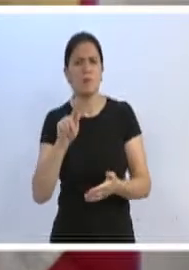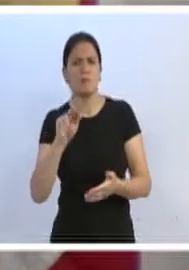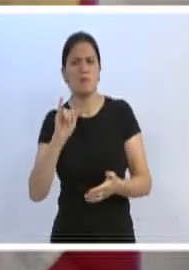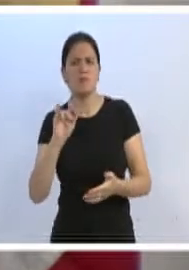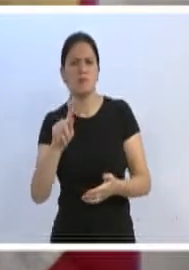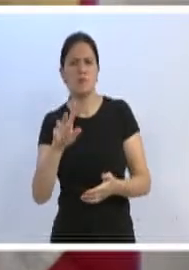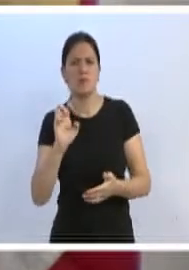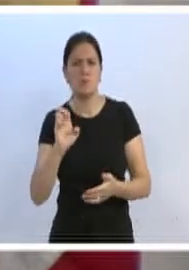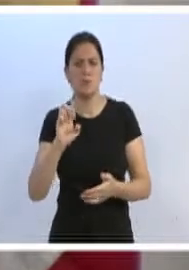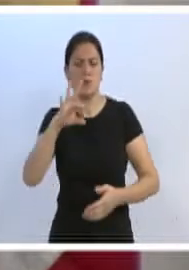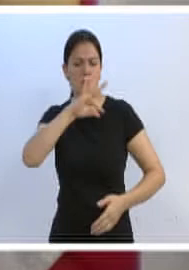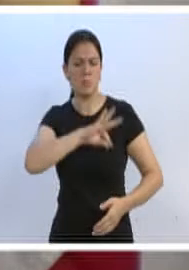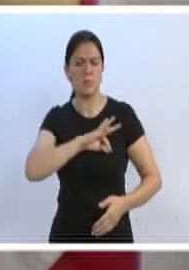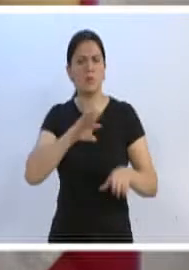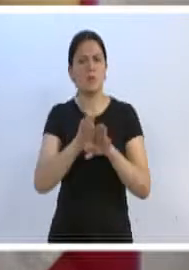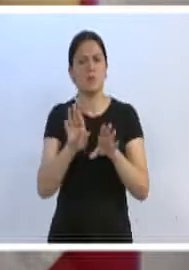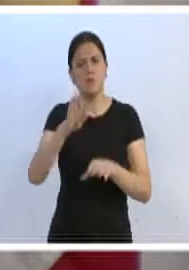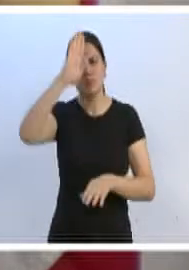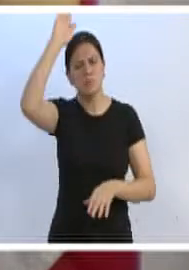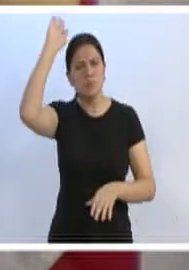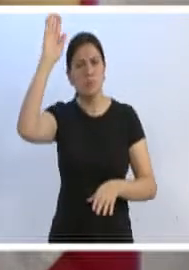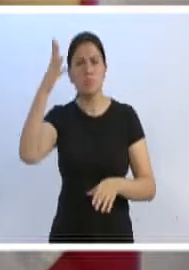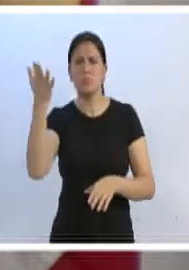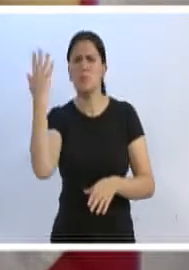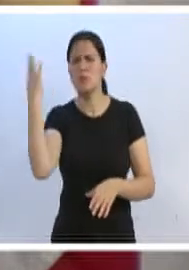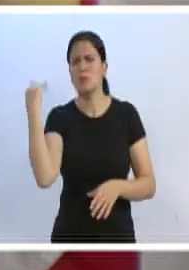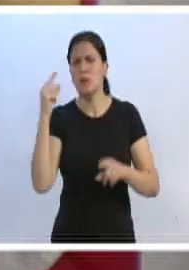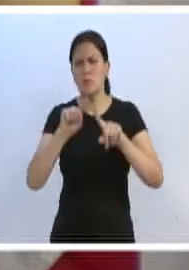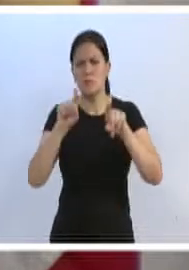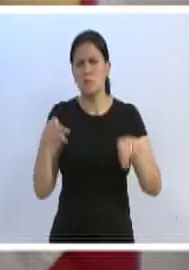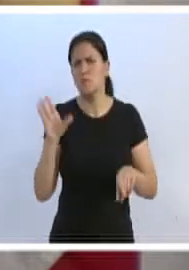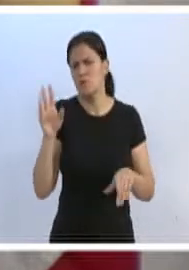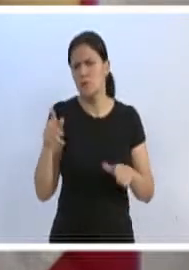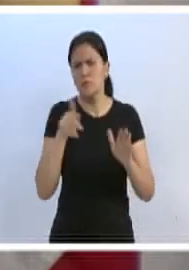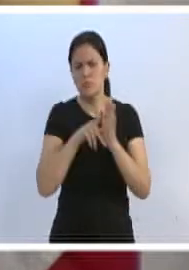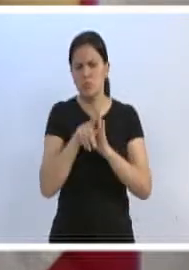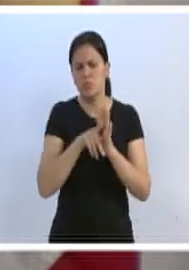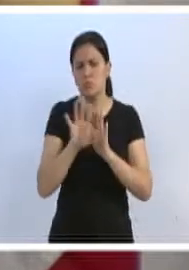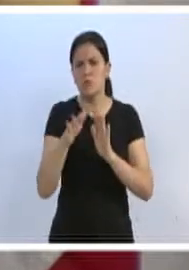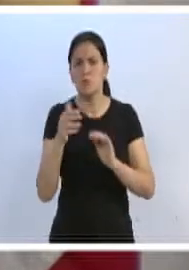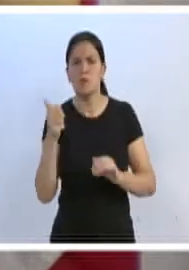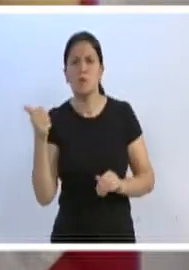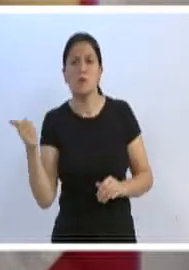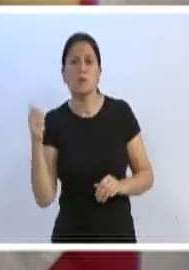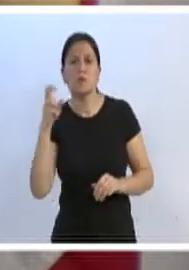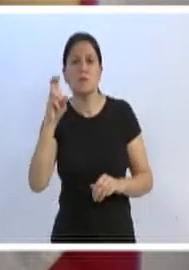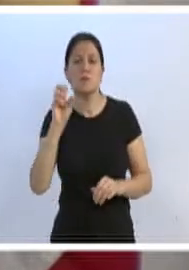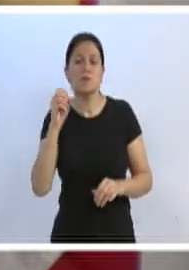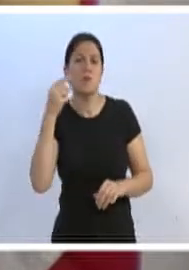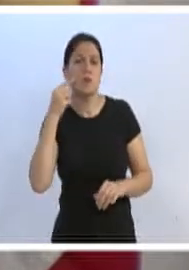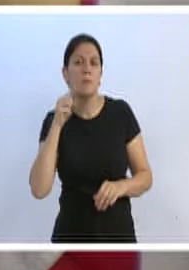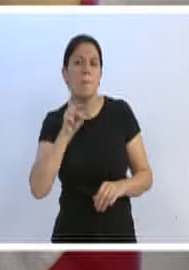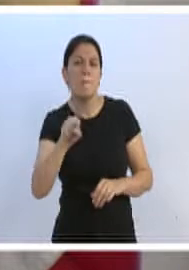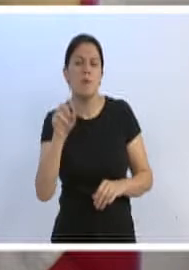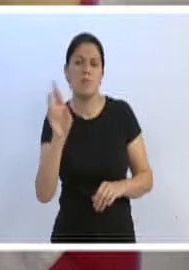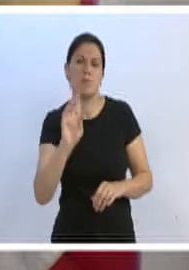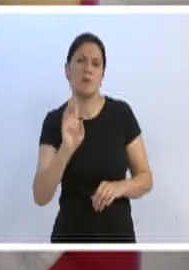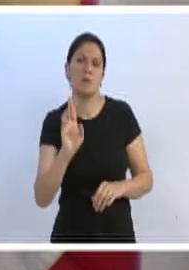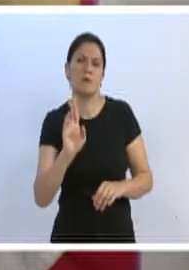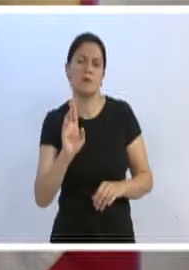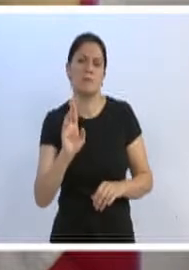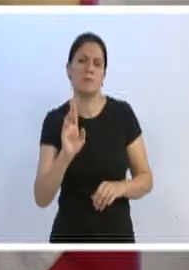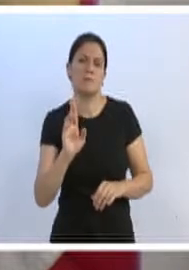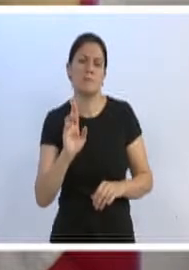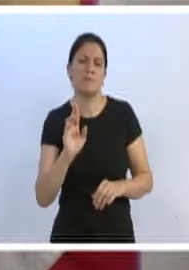e na época os servidores da prefeitura já tinha feito um levantamento que custaria 150 mil reais para